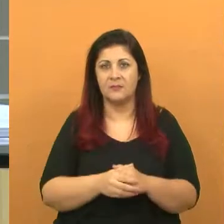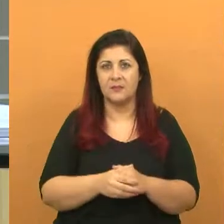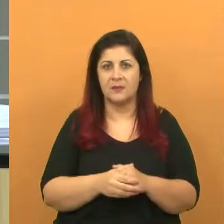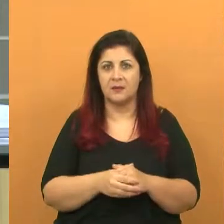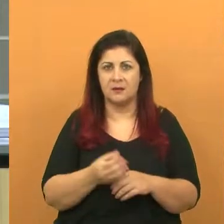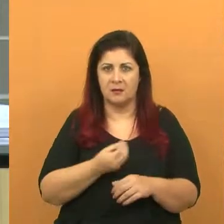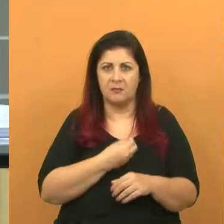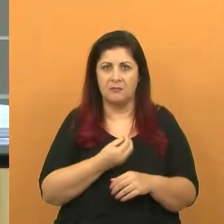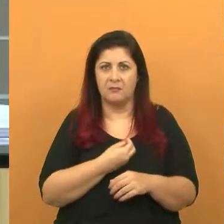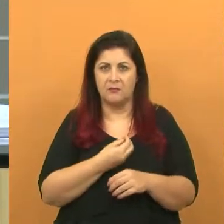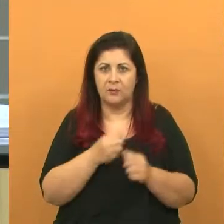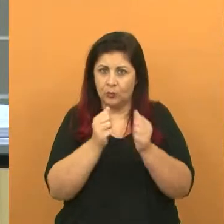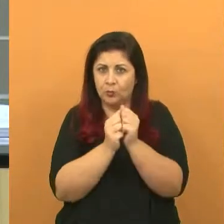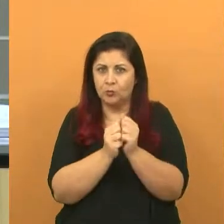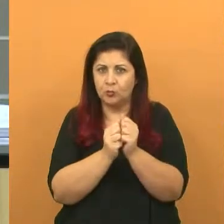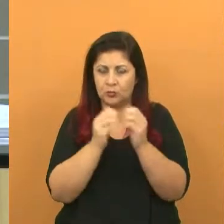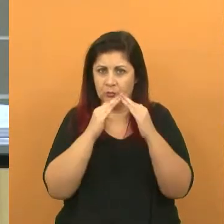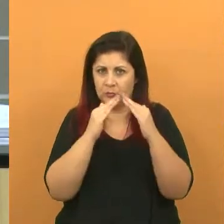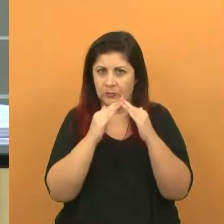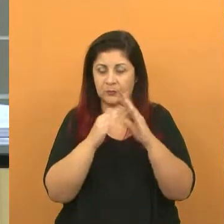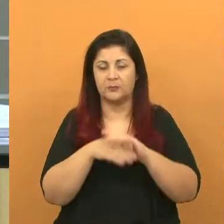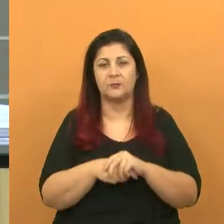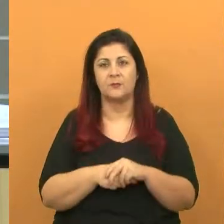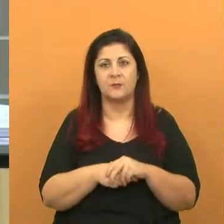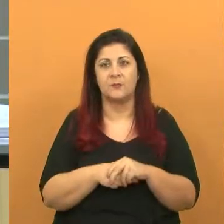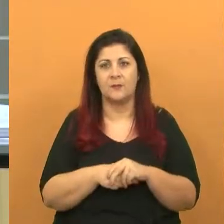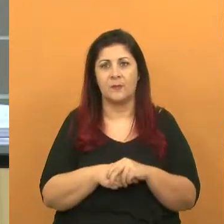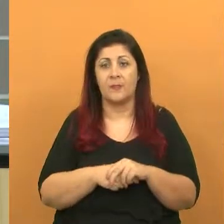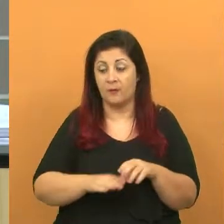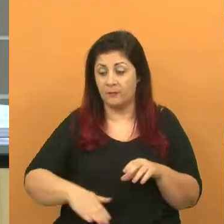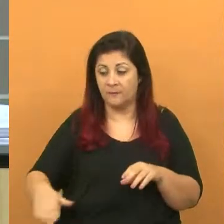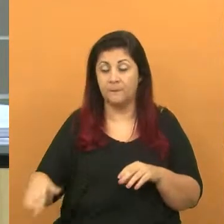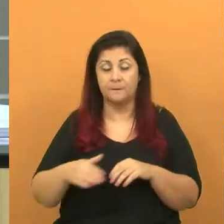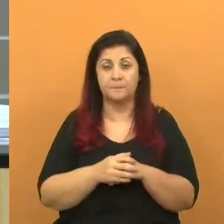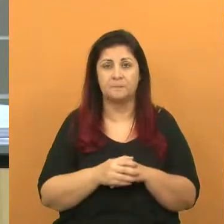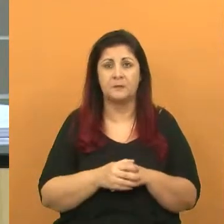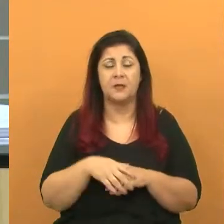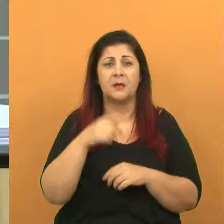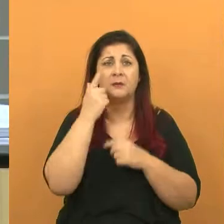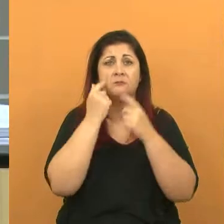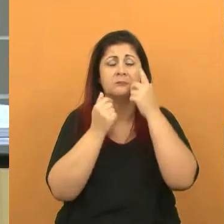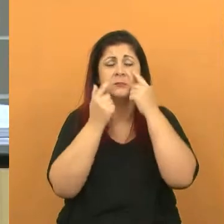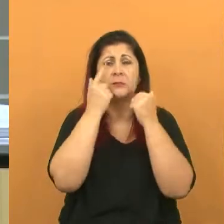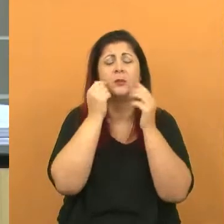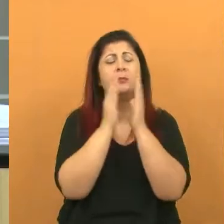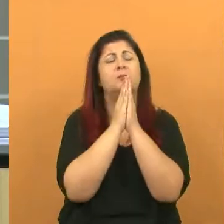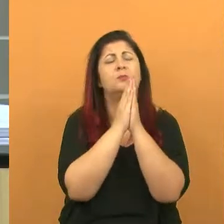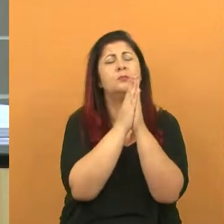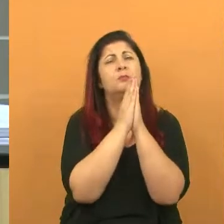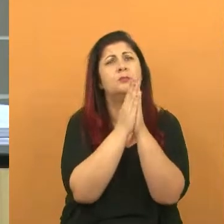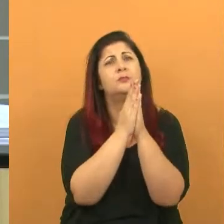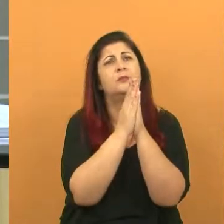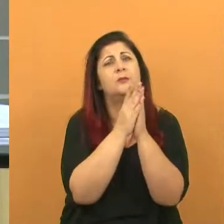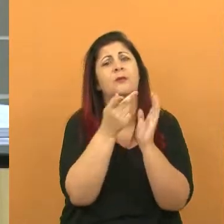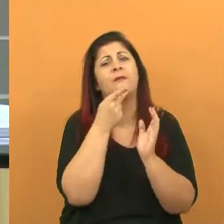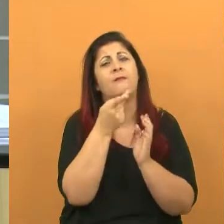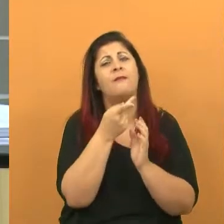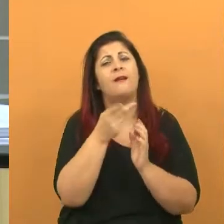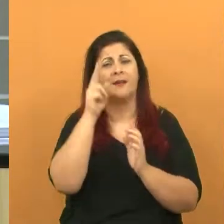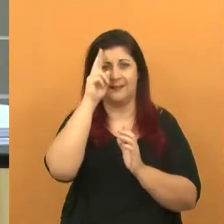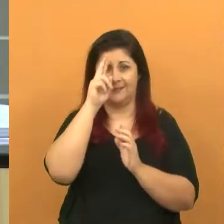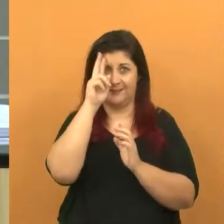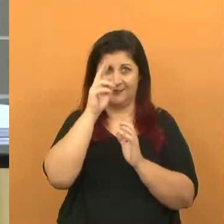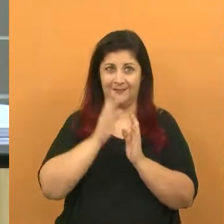moraram conosco, e nós, quando criança, chorávamos pedindo a eles que contasse história para